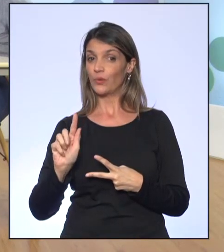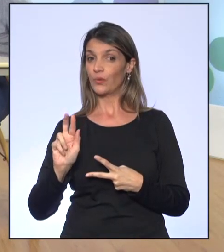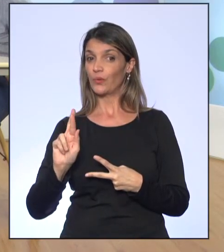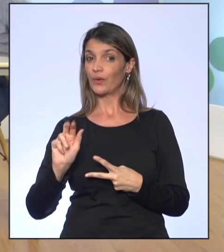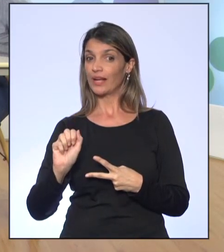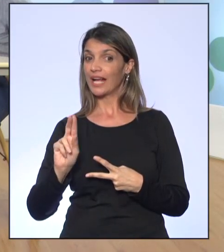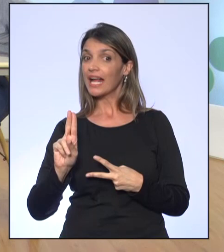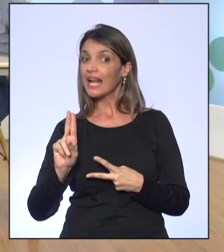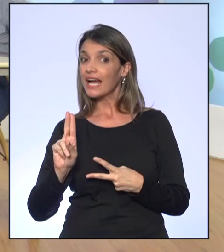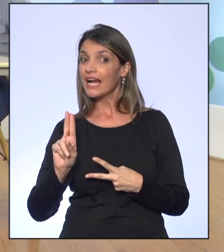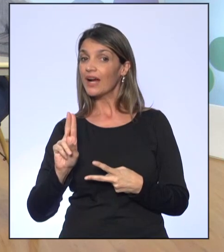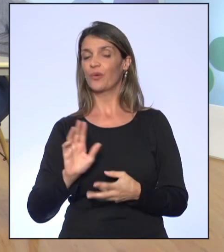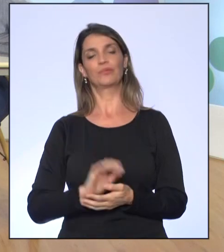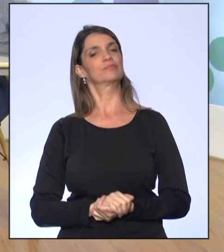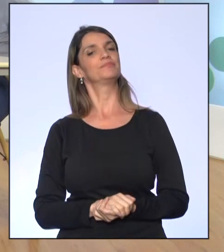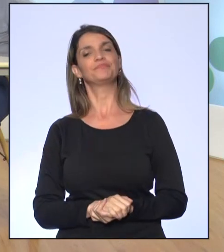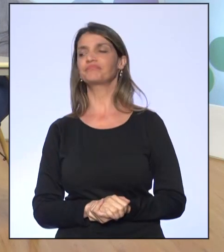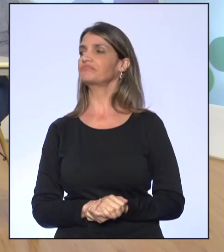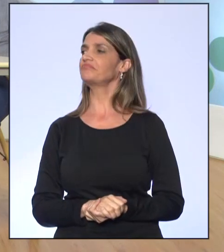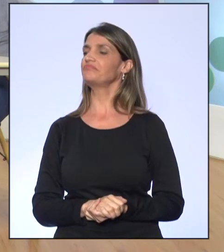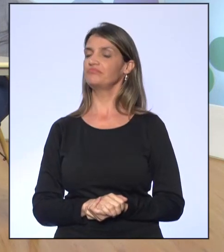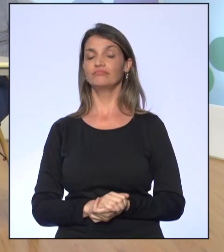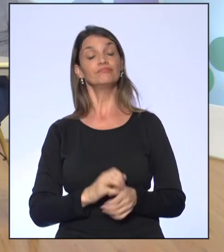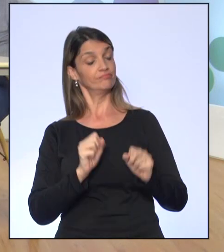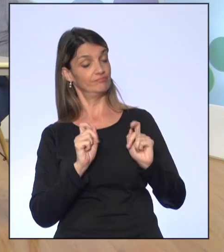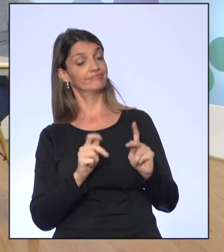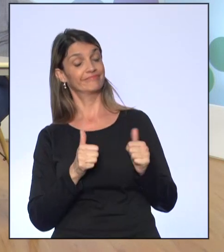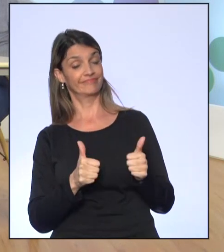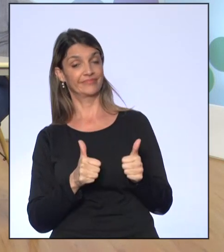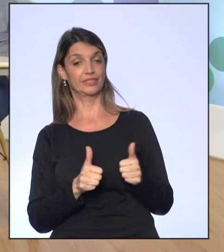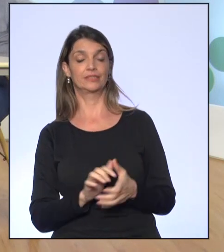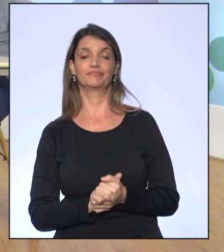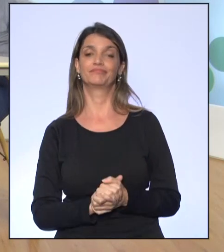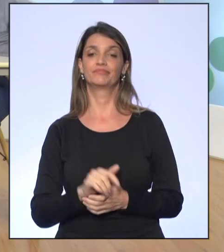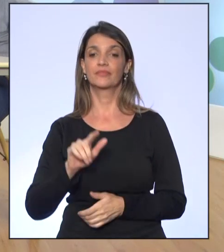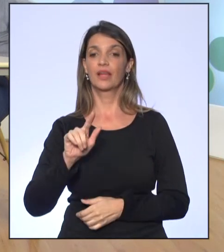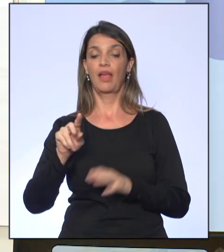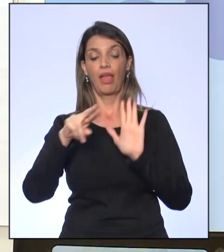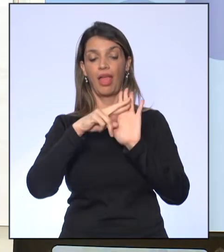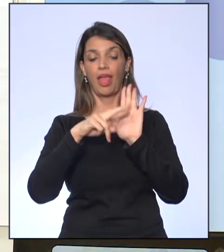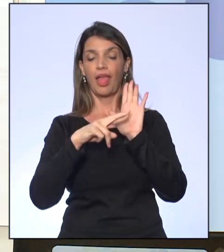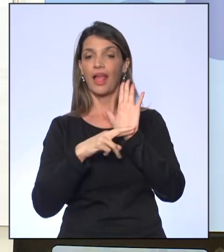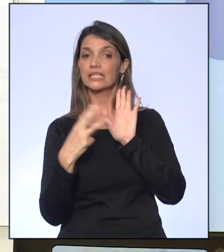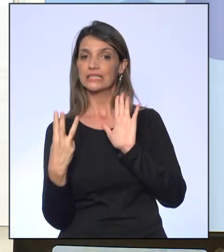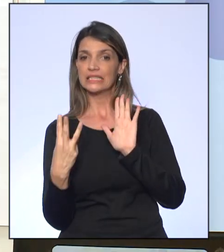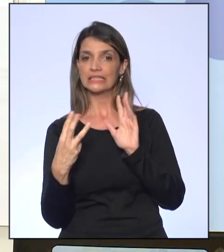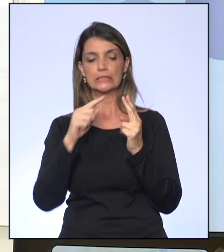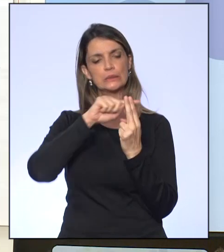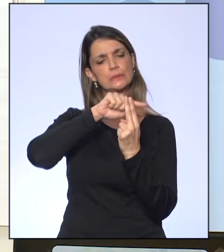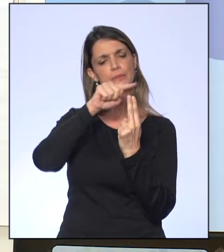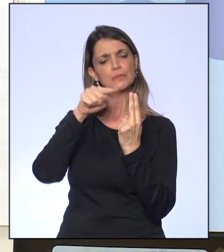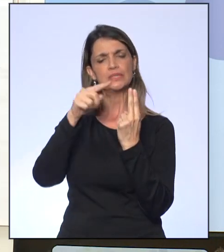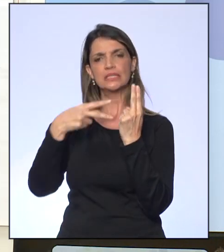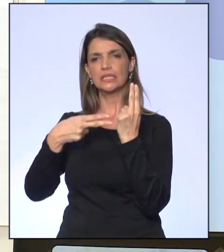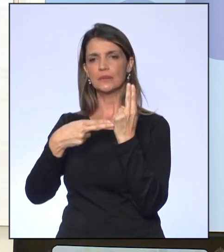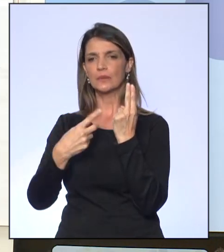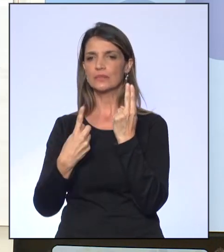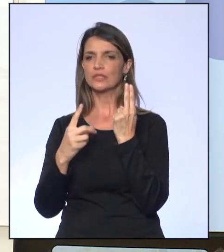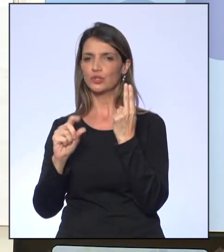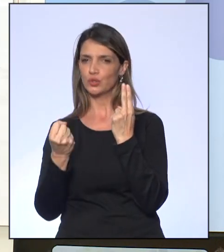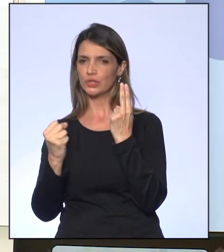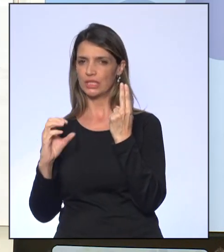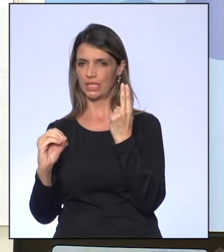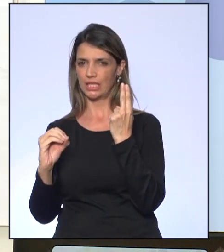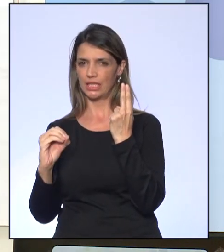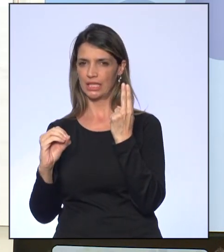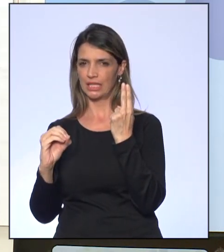135? Isso. Beleza, vamos lá. Então, regra de 3. π é igual a 180. O ângulo